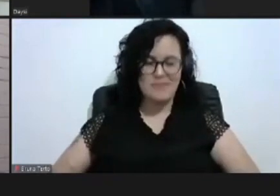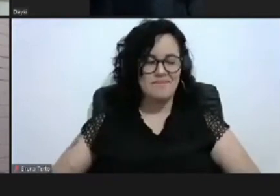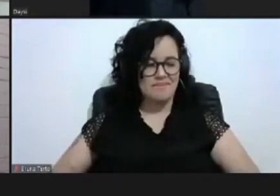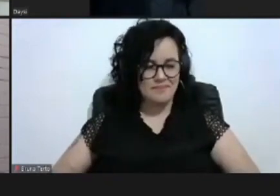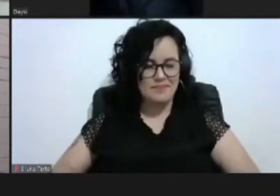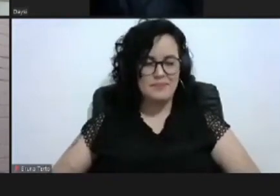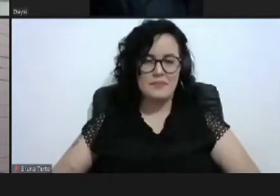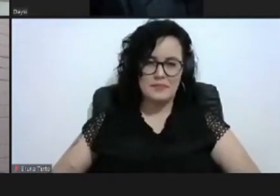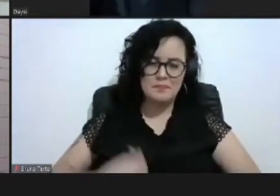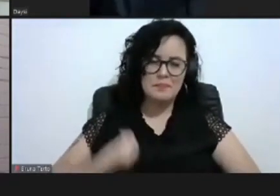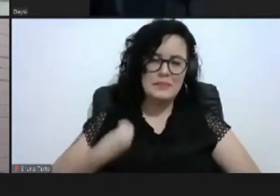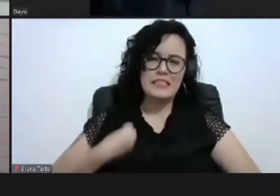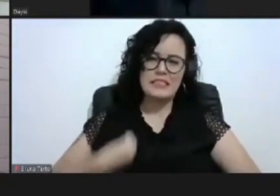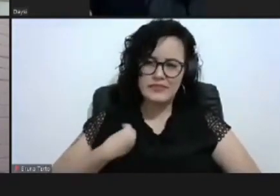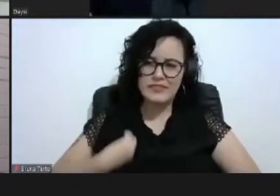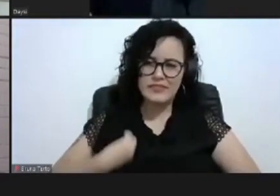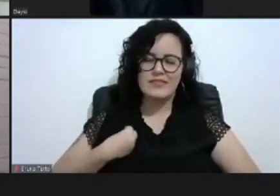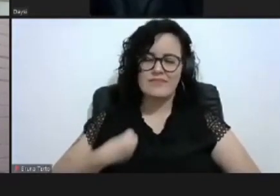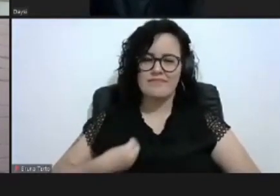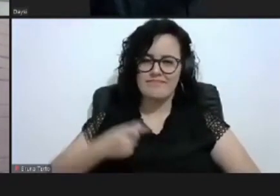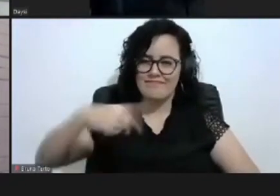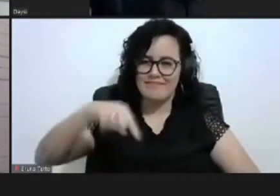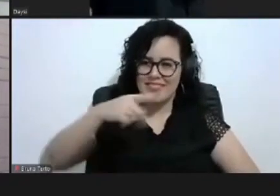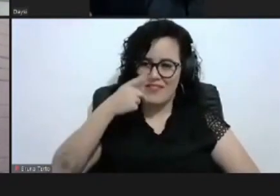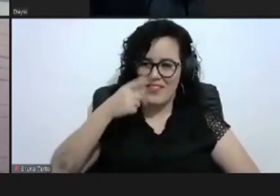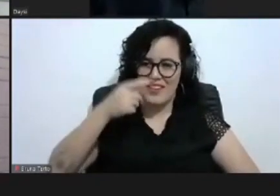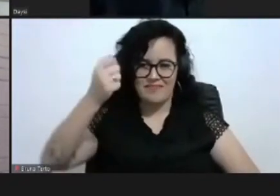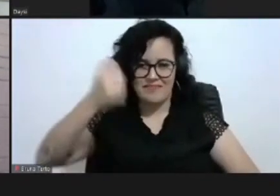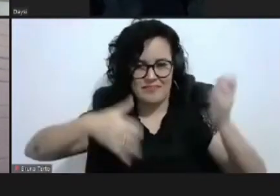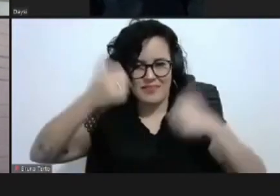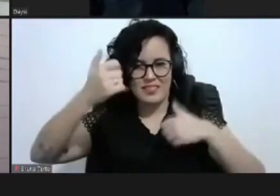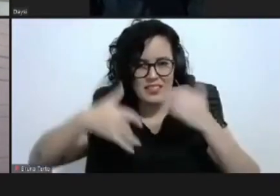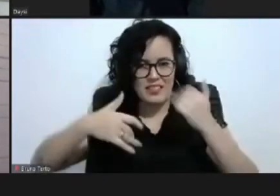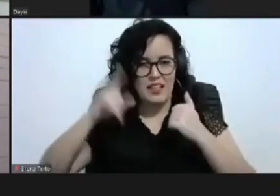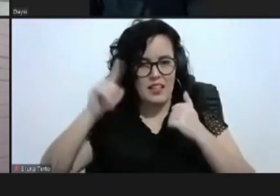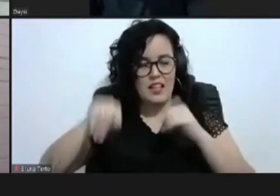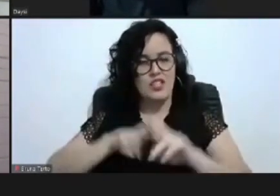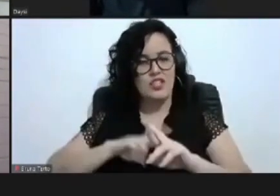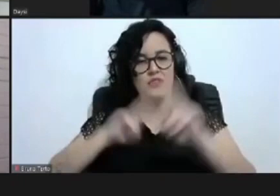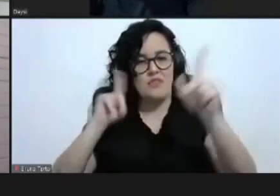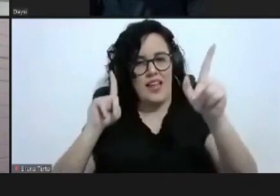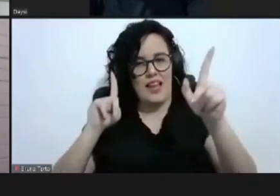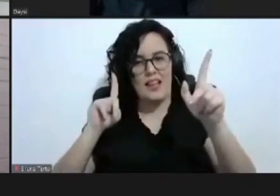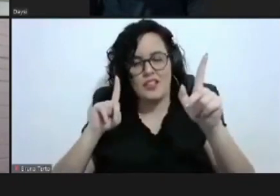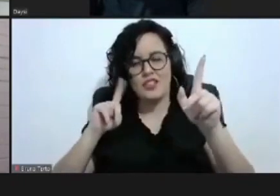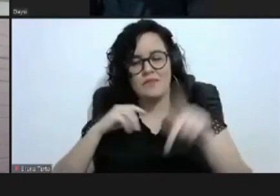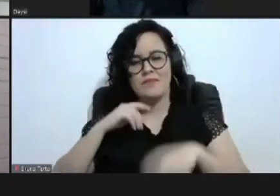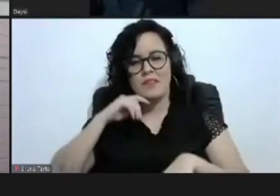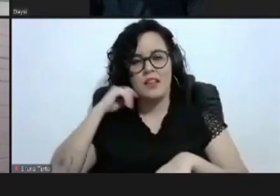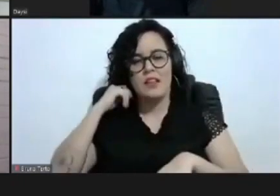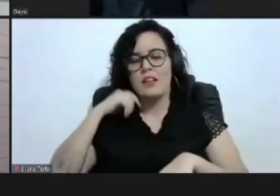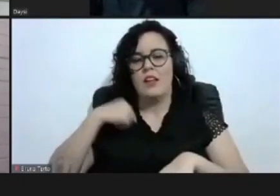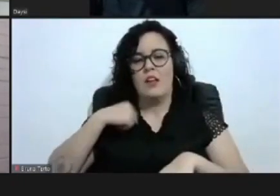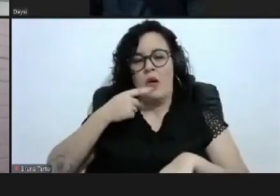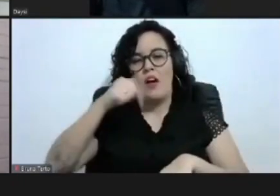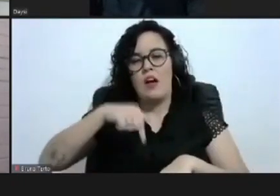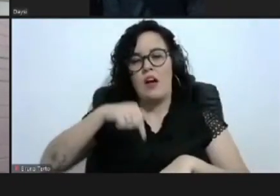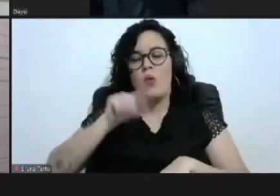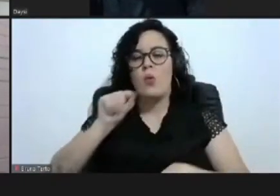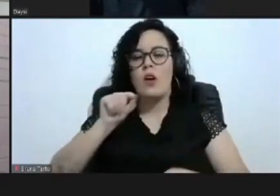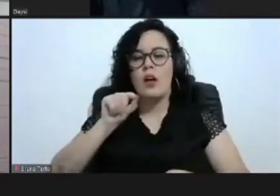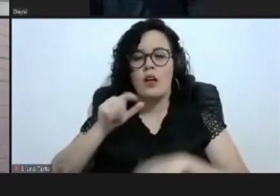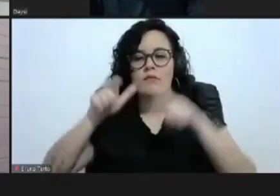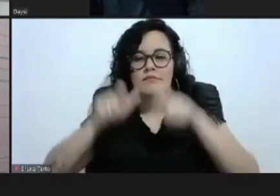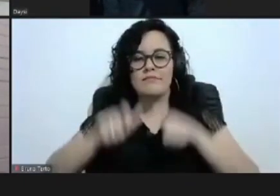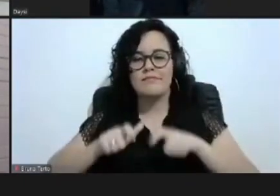que, entre essas todas falas, ela é um pouco tanto quanto deslocada, né? Eu falo desse lugar geograficamente